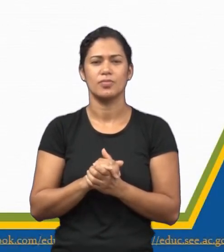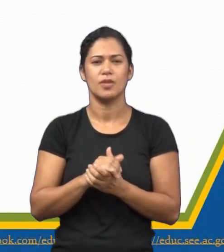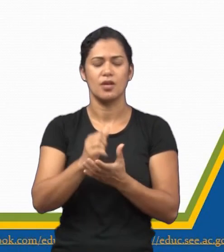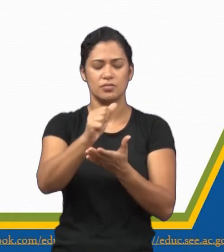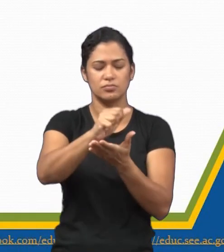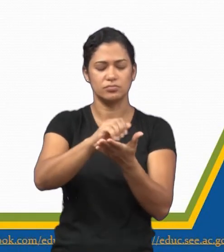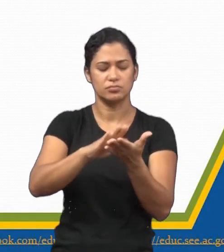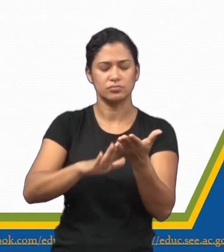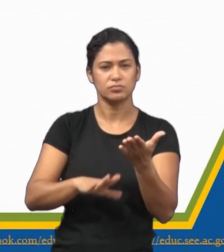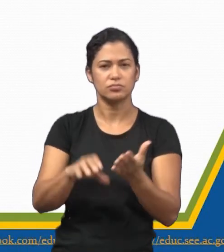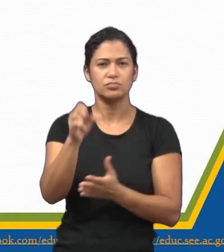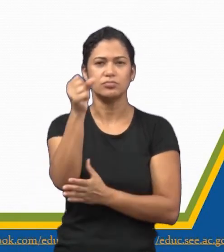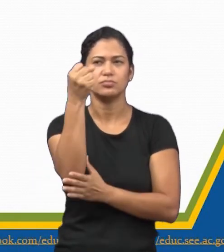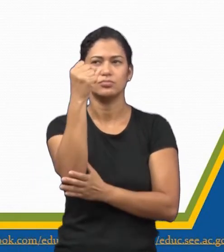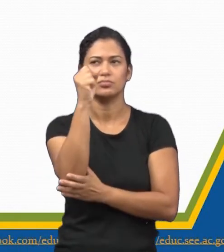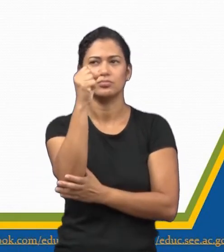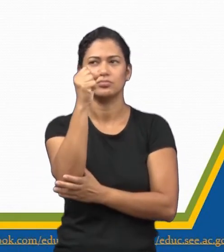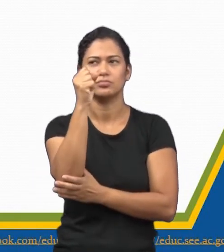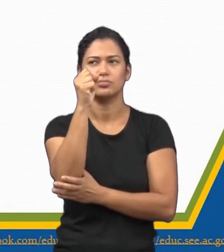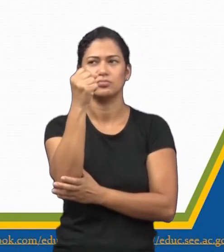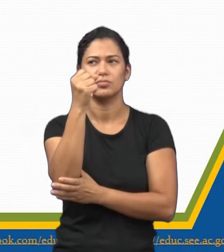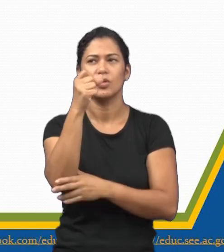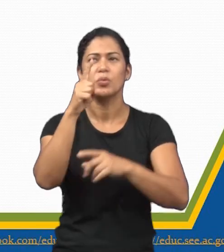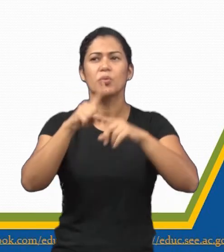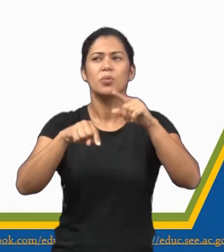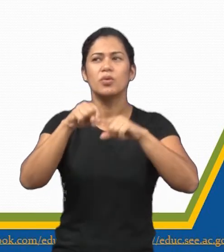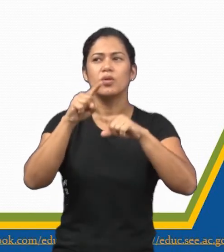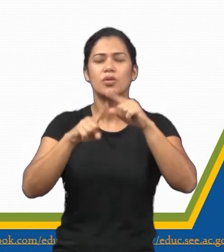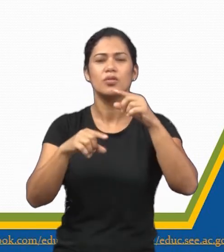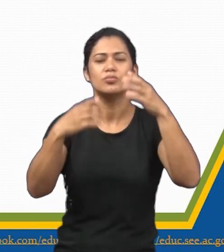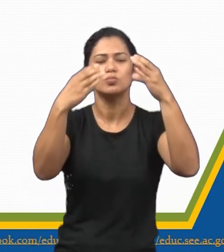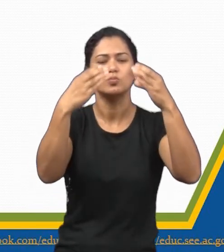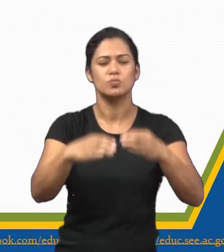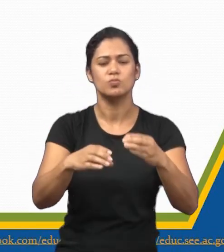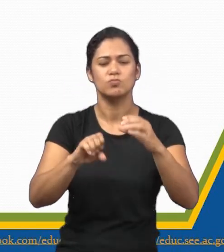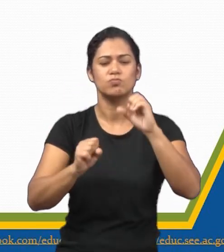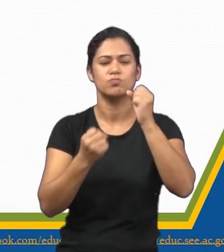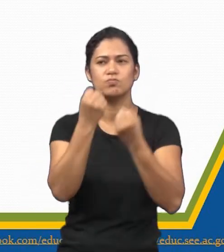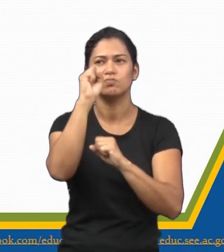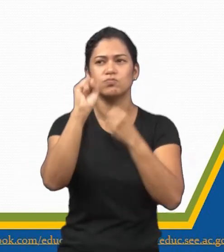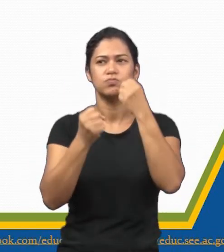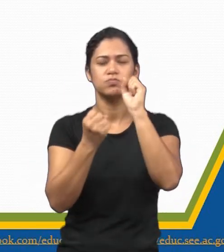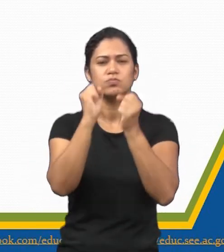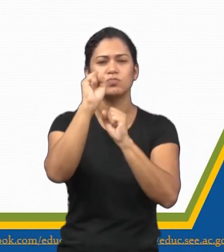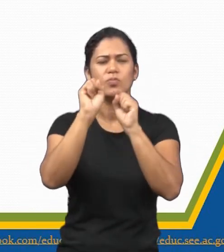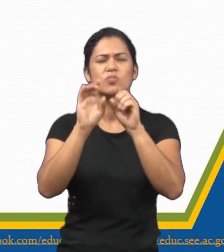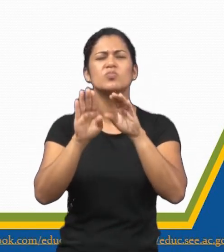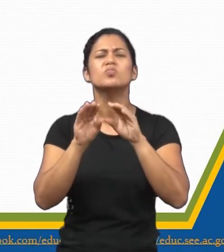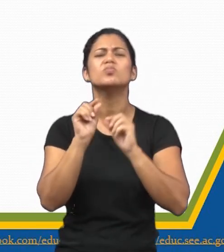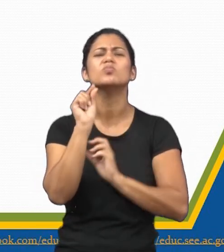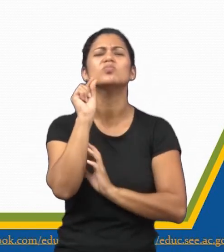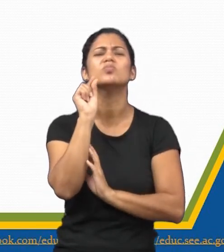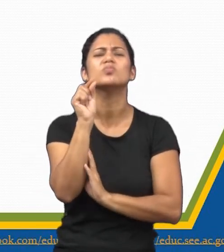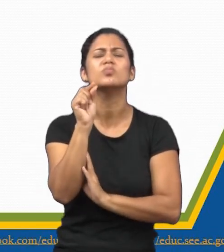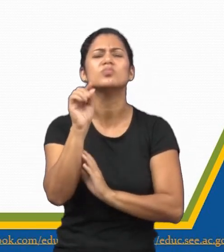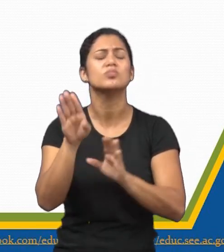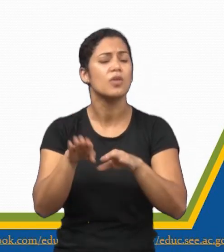E quais são os elementos do bairro industrial? Quais são os elementos do bairro